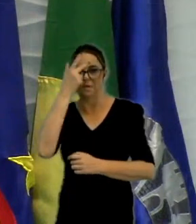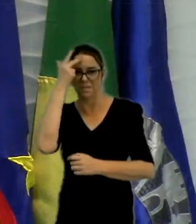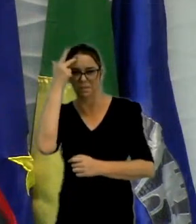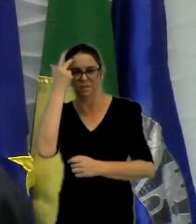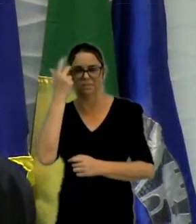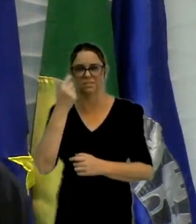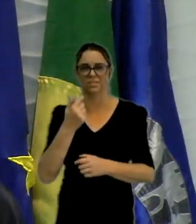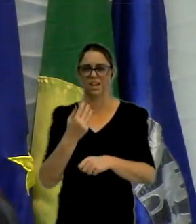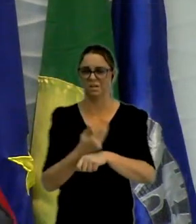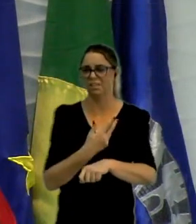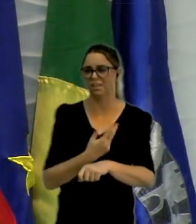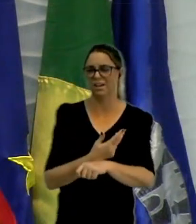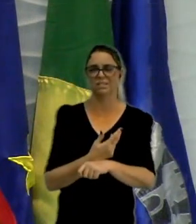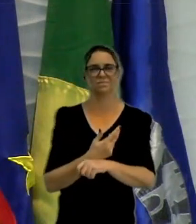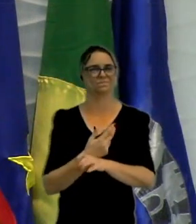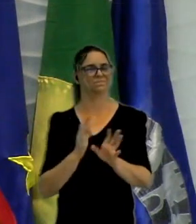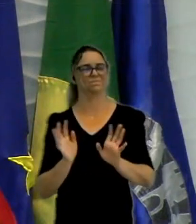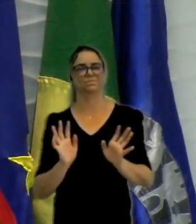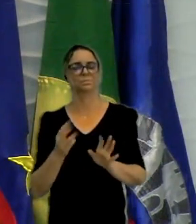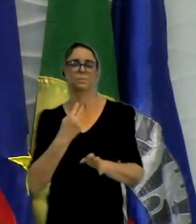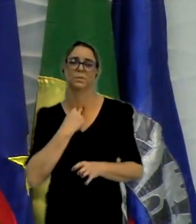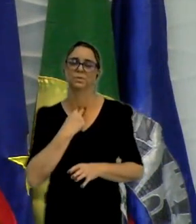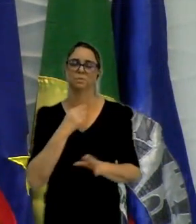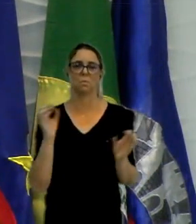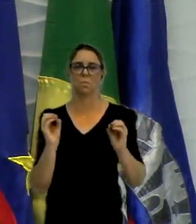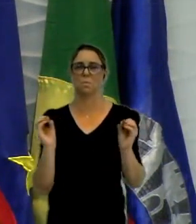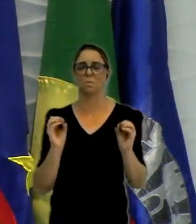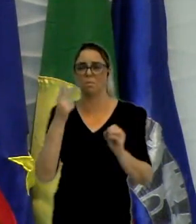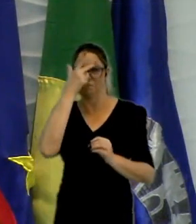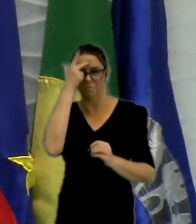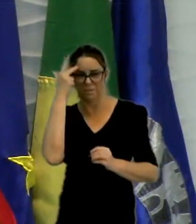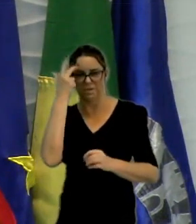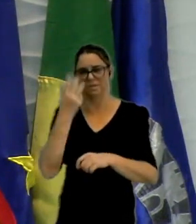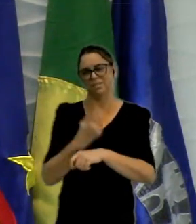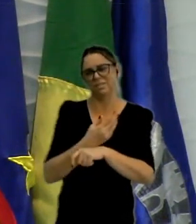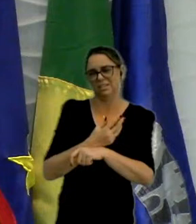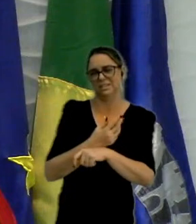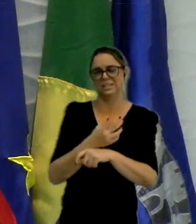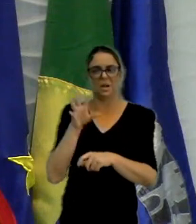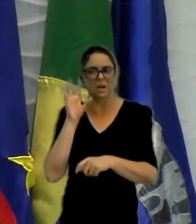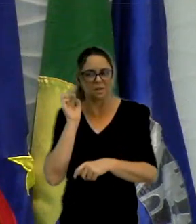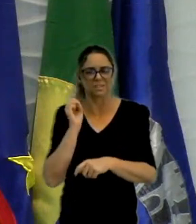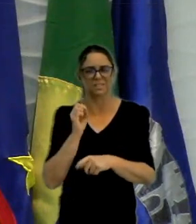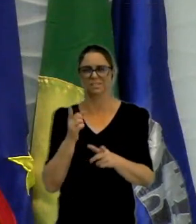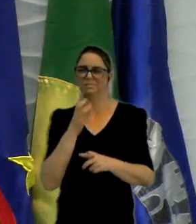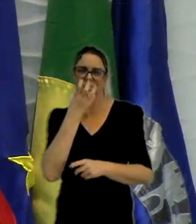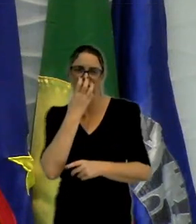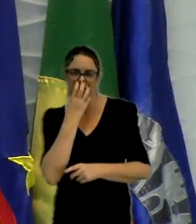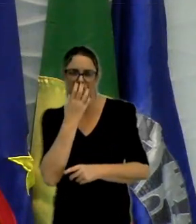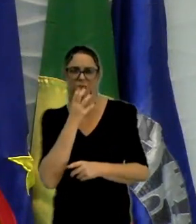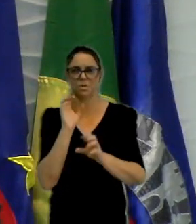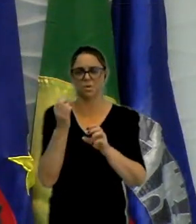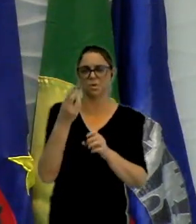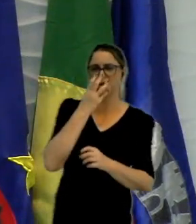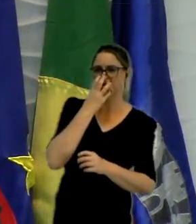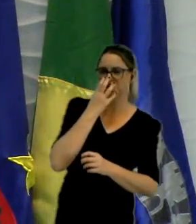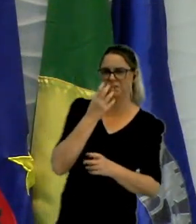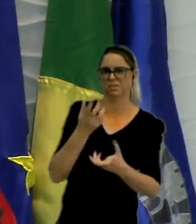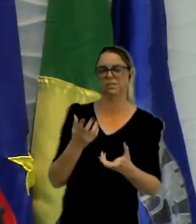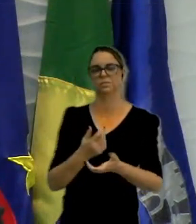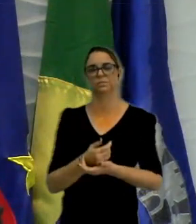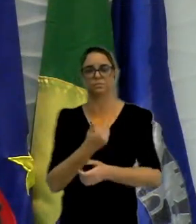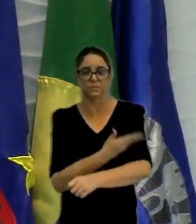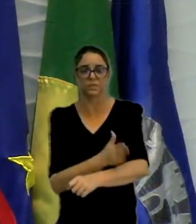é um empresário, não é porque é uma deputada, mas ninguém, qualquer cidadão comum merece ser chamado de cachorro ou de cachorra, como é a